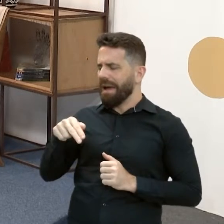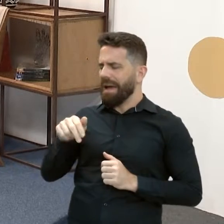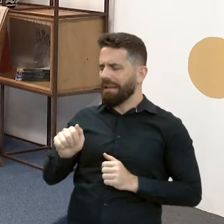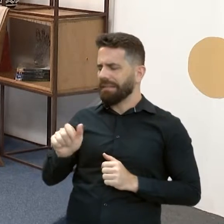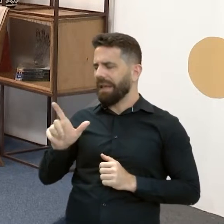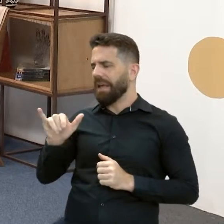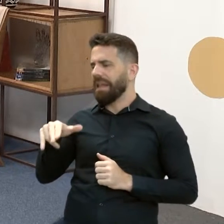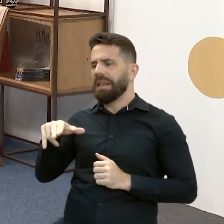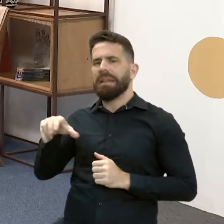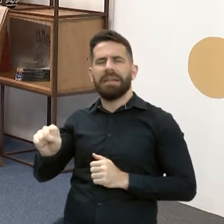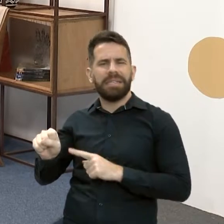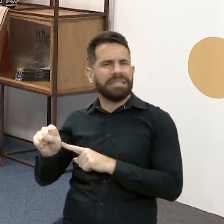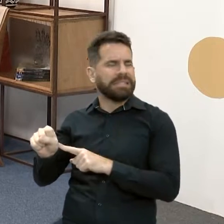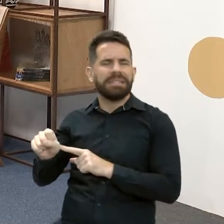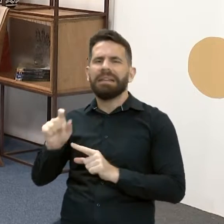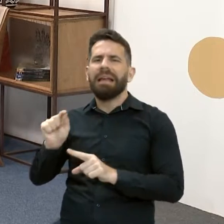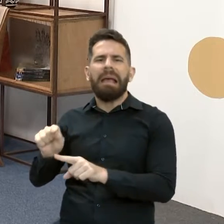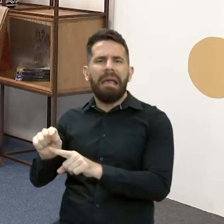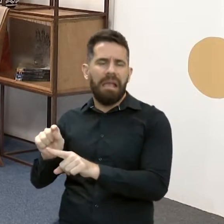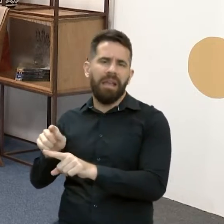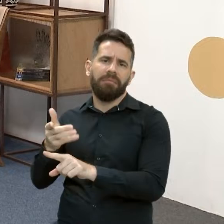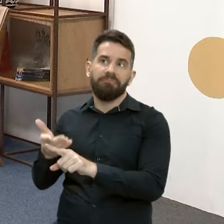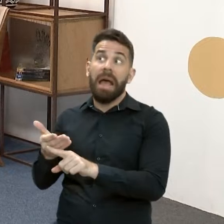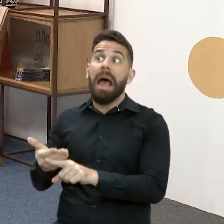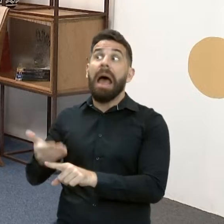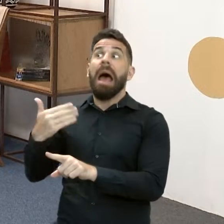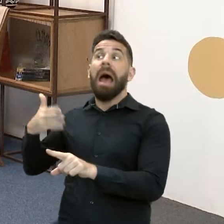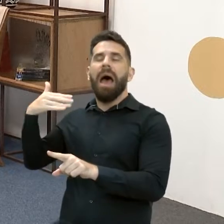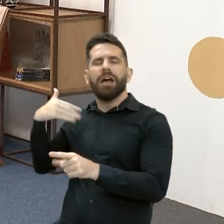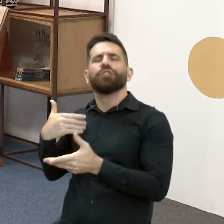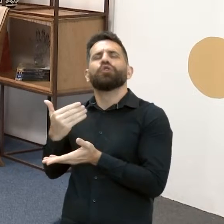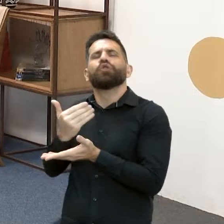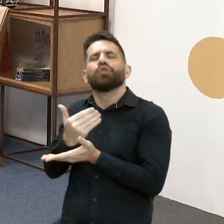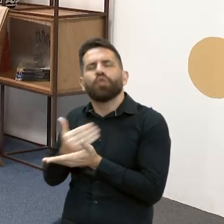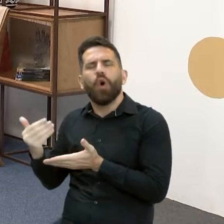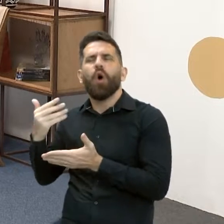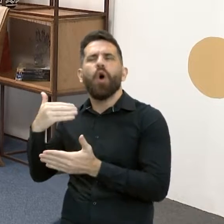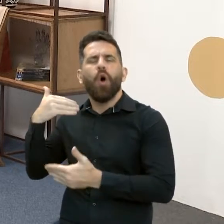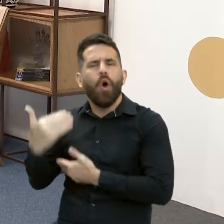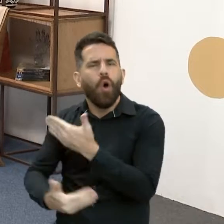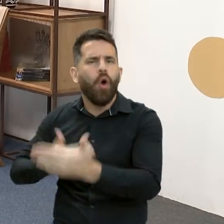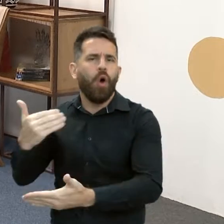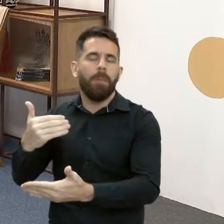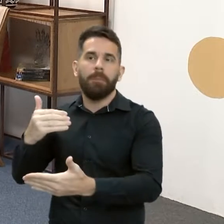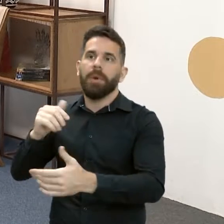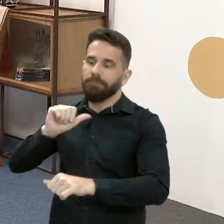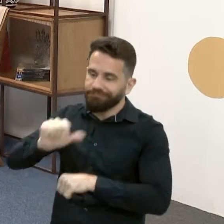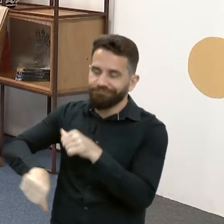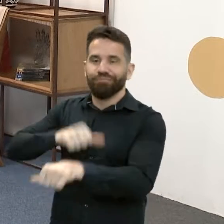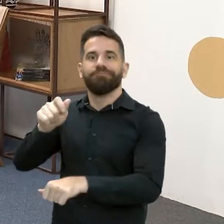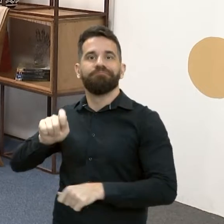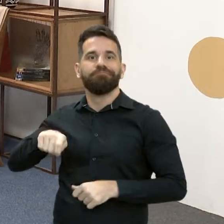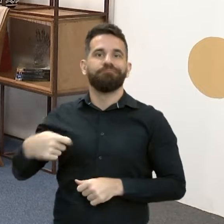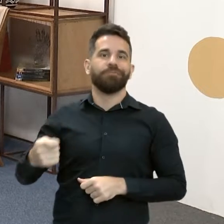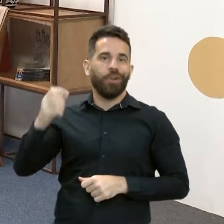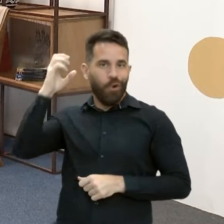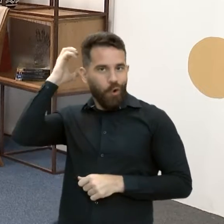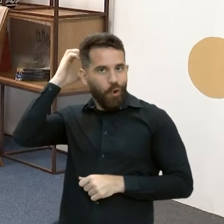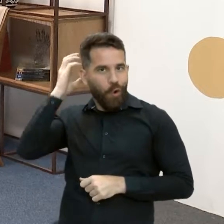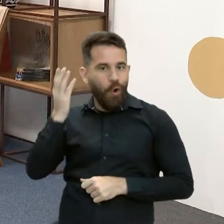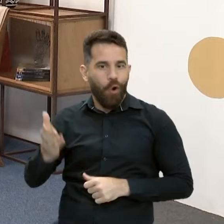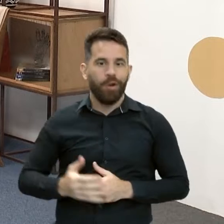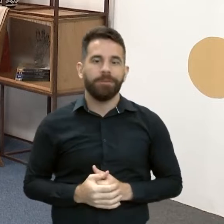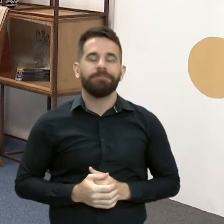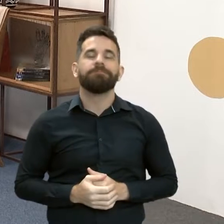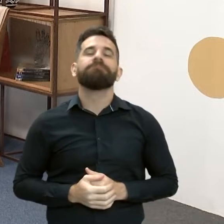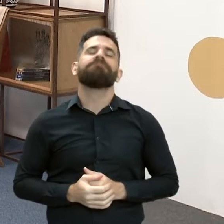de se tornar Cora Coralina. Conta pra gente, professora Elis. Então vamos lá, é bom demais bater manter esse